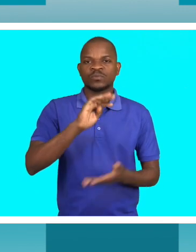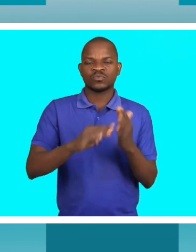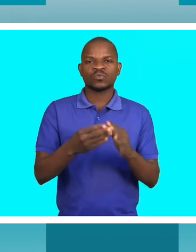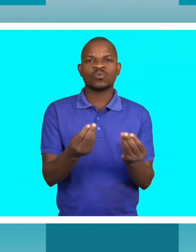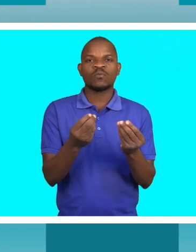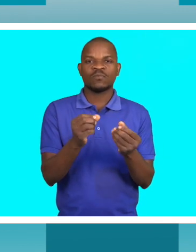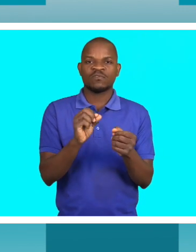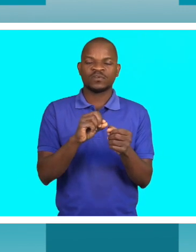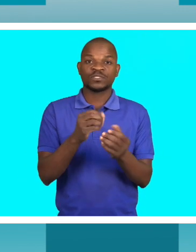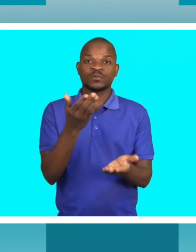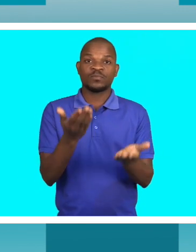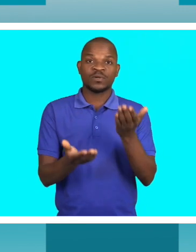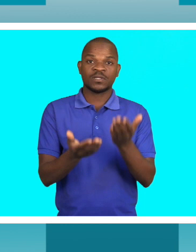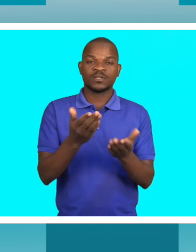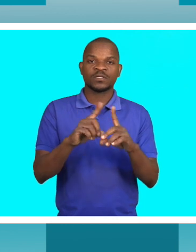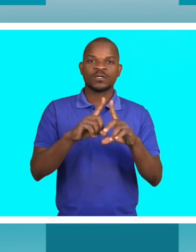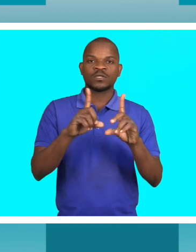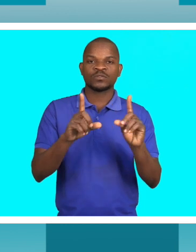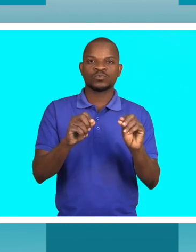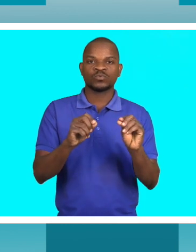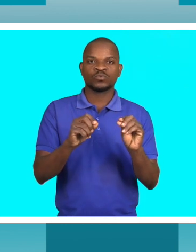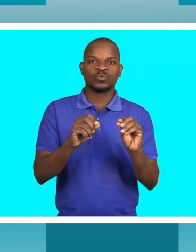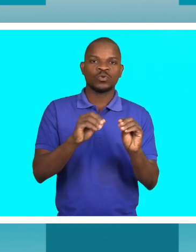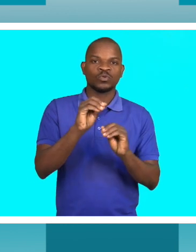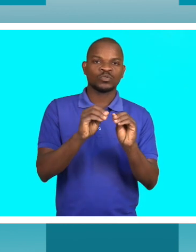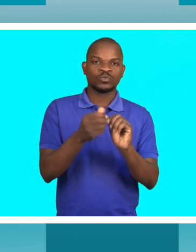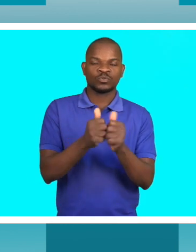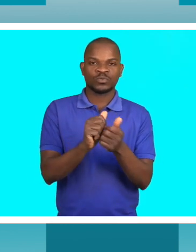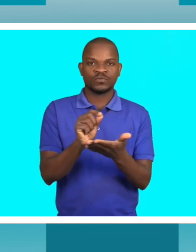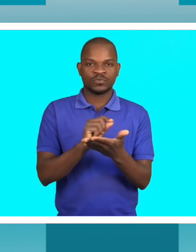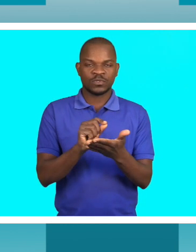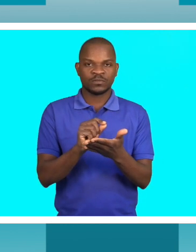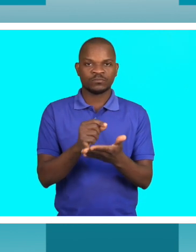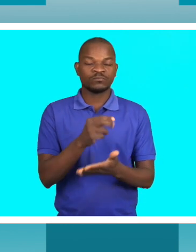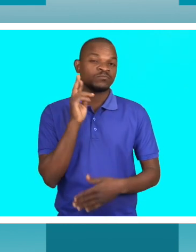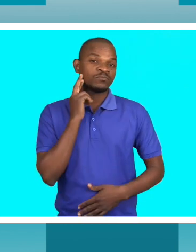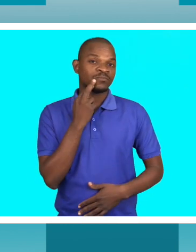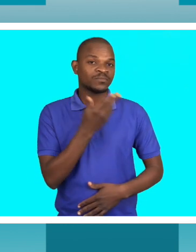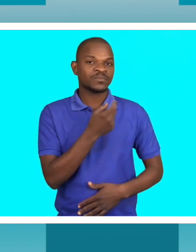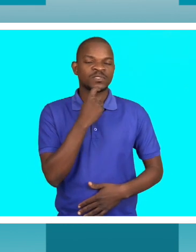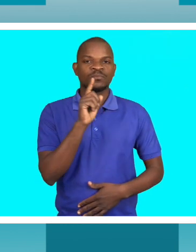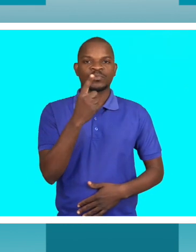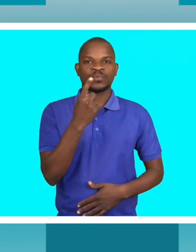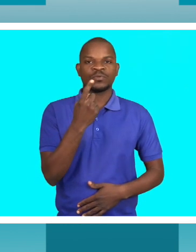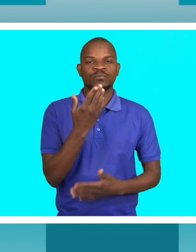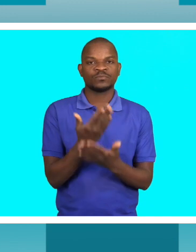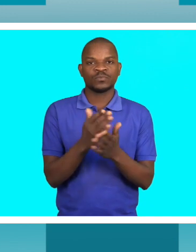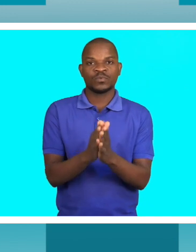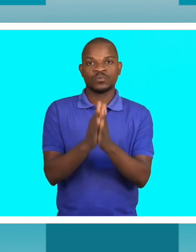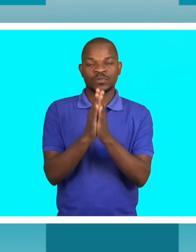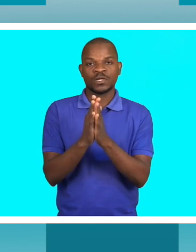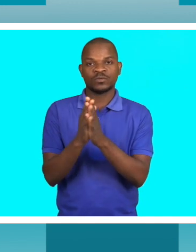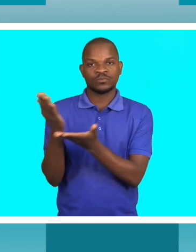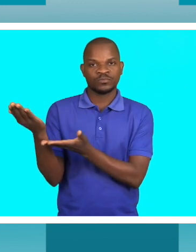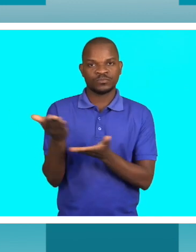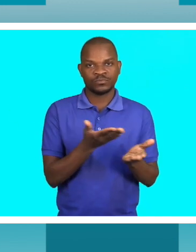um pouco qual é o balanço que faz desta edição do Festival Nacional dos Jogos Desportivos Colar. Primeiro, agradecer o convite que nos foi formulado